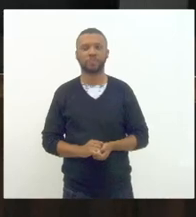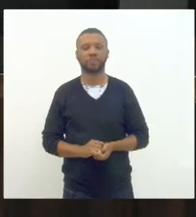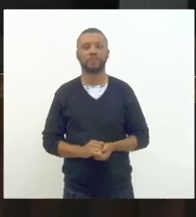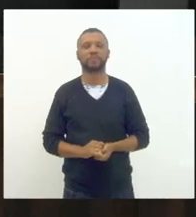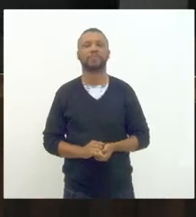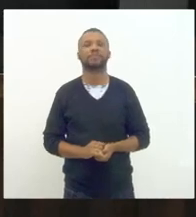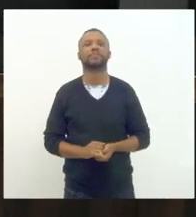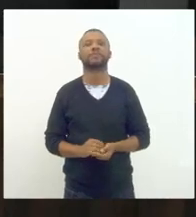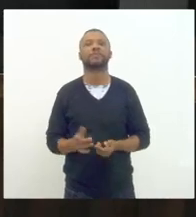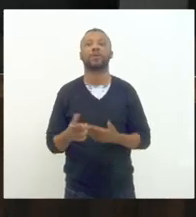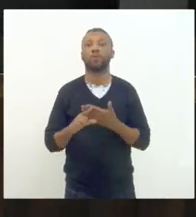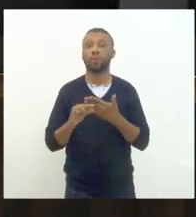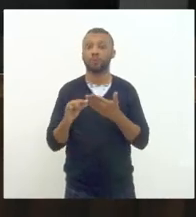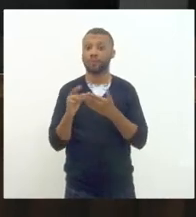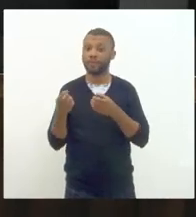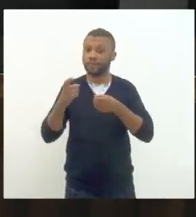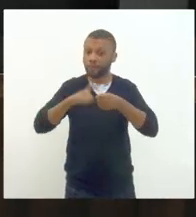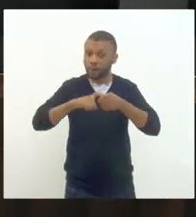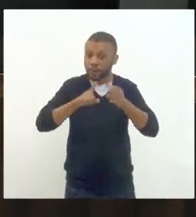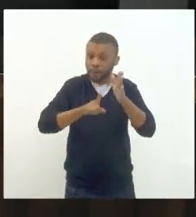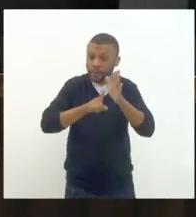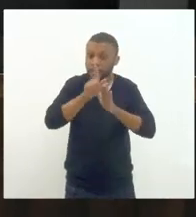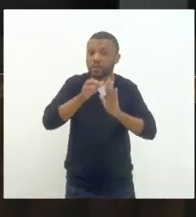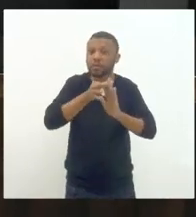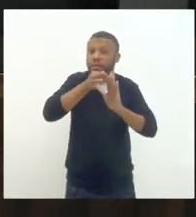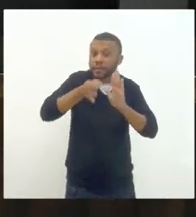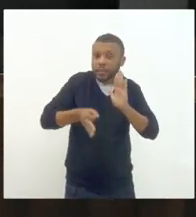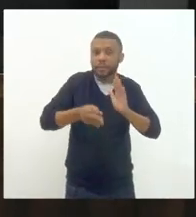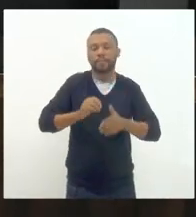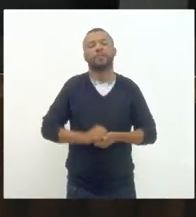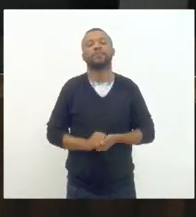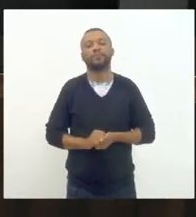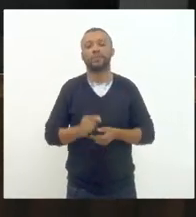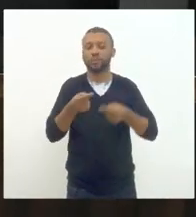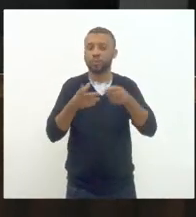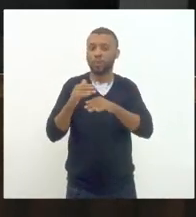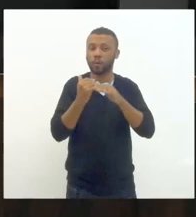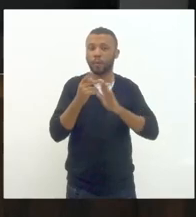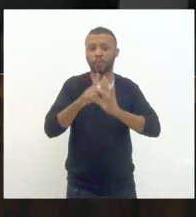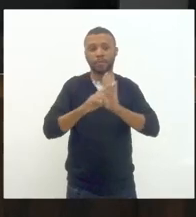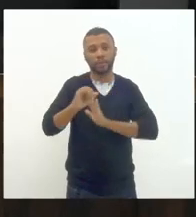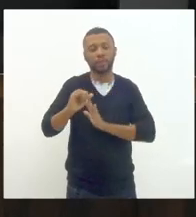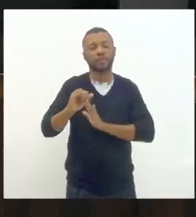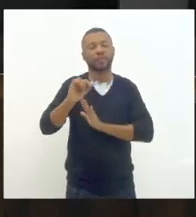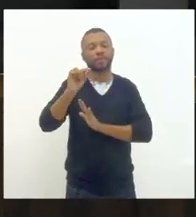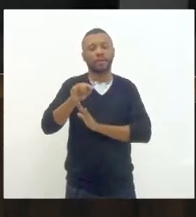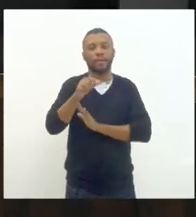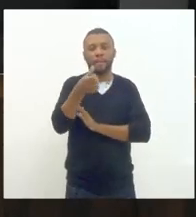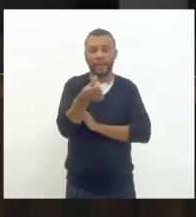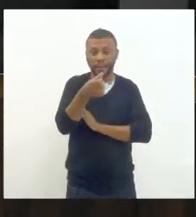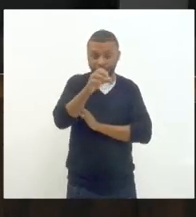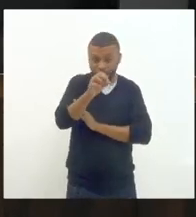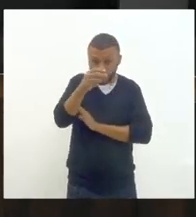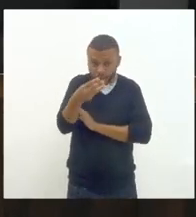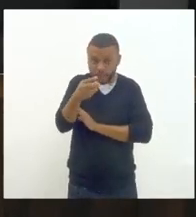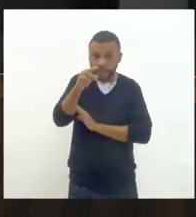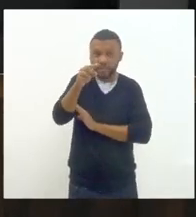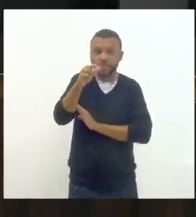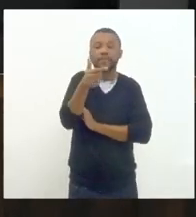Retorna ao autor para produzir a indicação simples. Em discussão única, projeto de resolução 603-21.